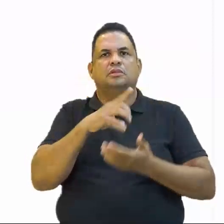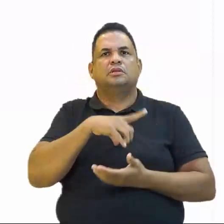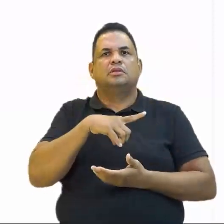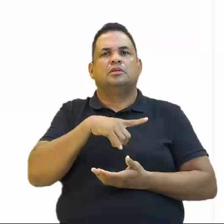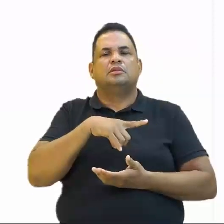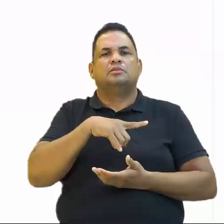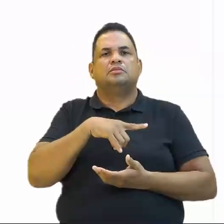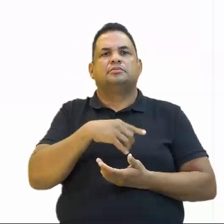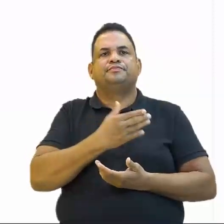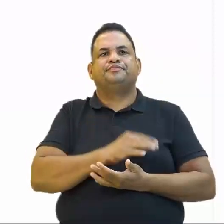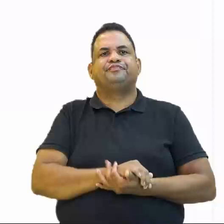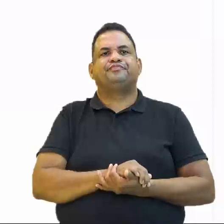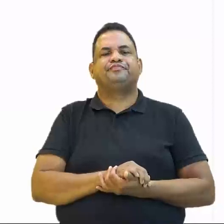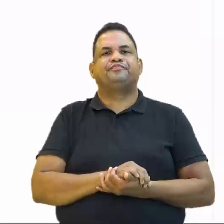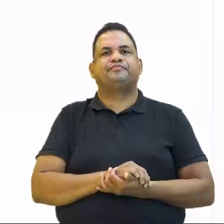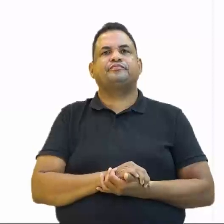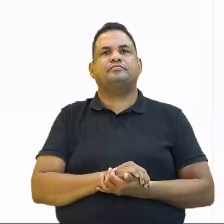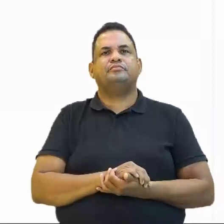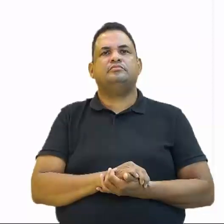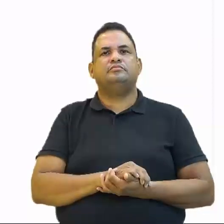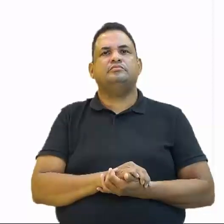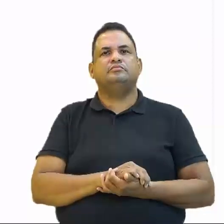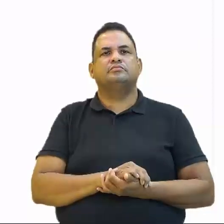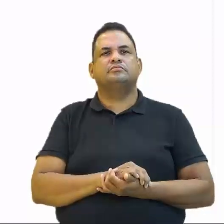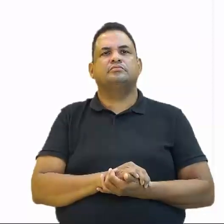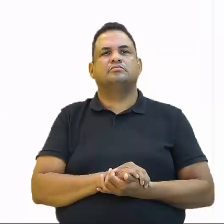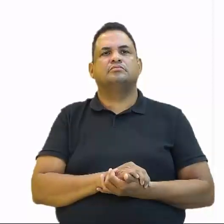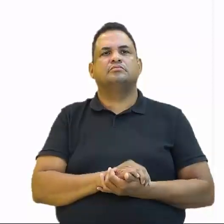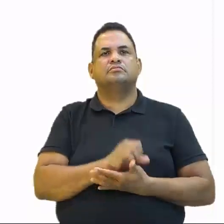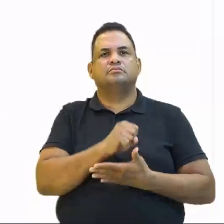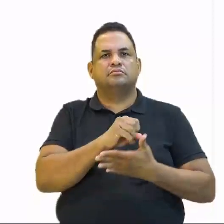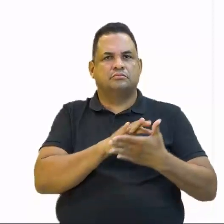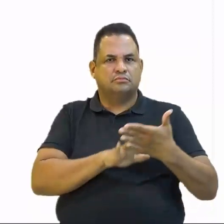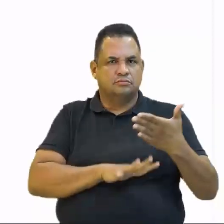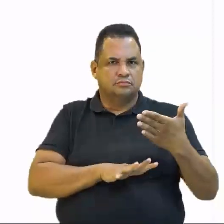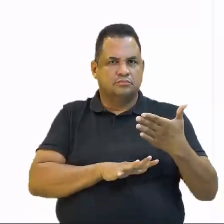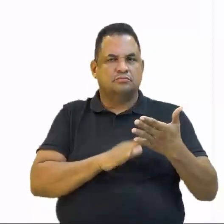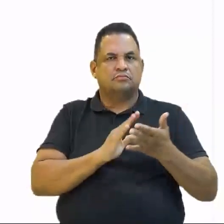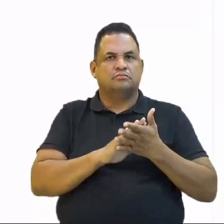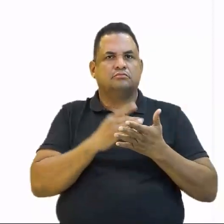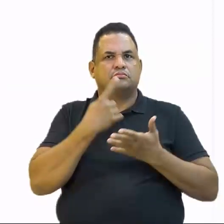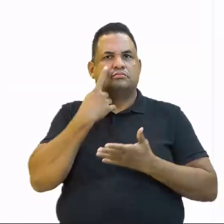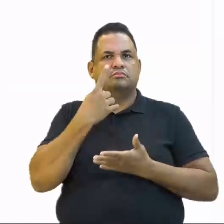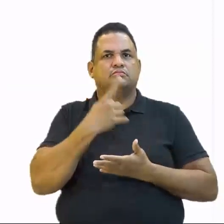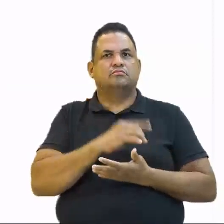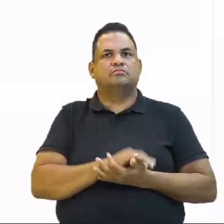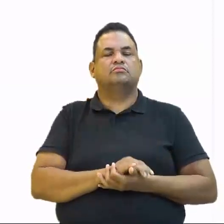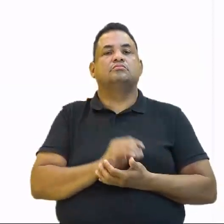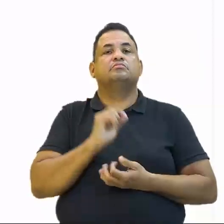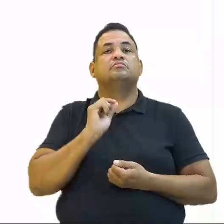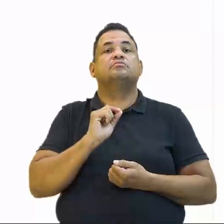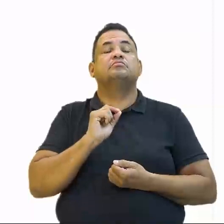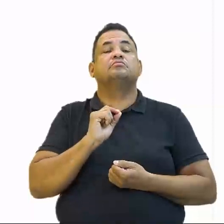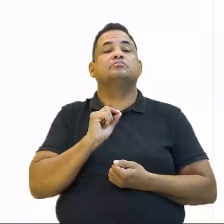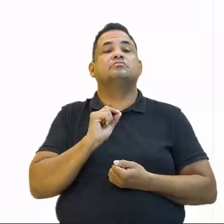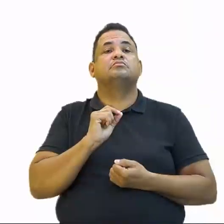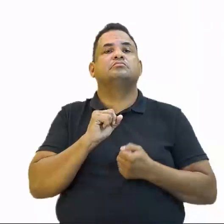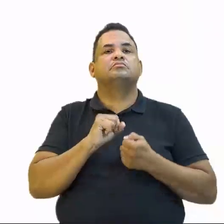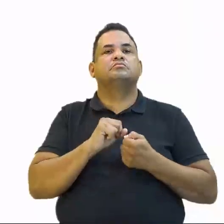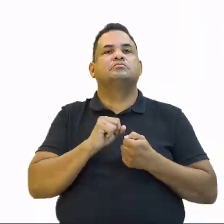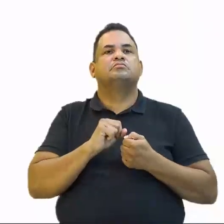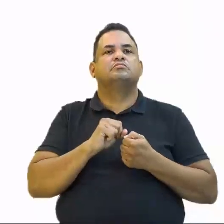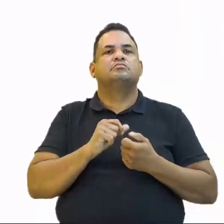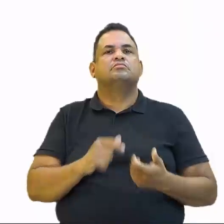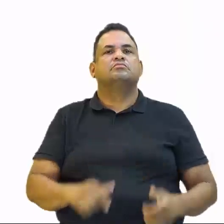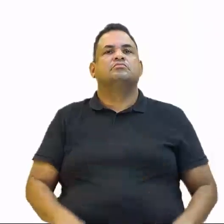respectivamente. Então, aqui, nesta questão, querido aluno, O que nós vamos ter que fazer? Vamos ter